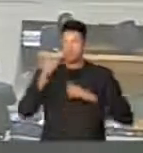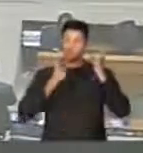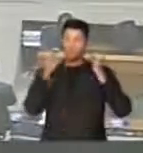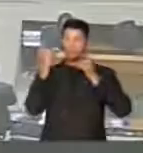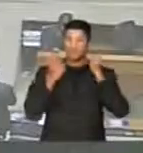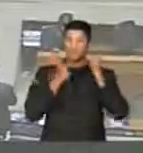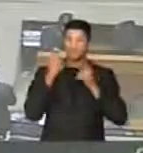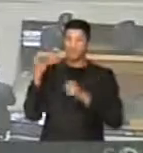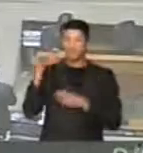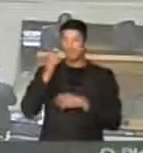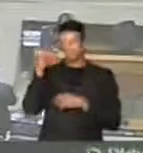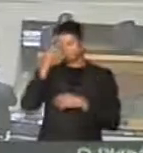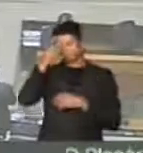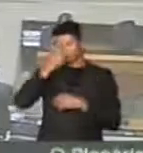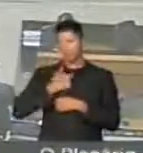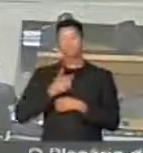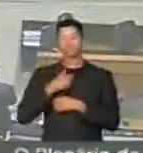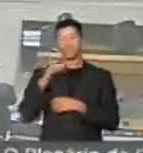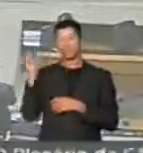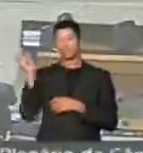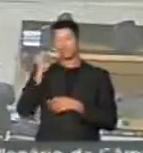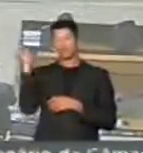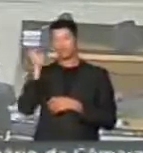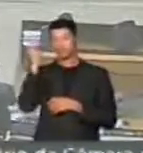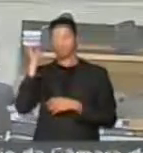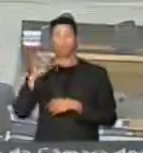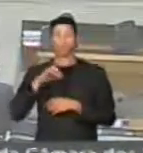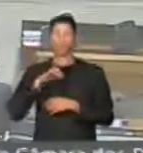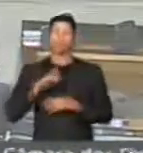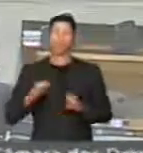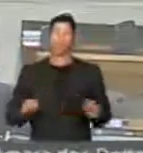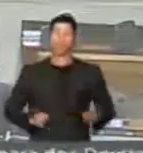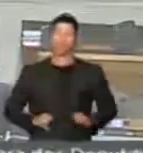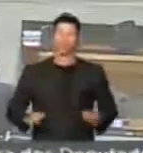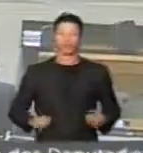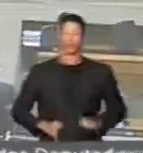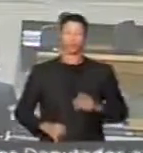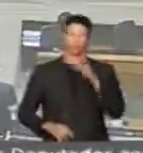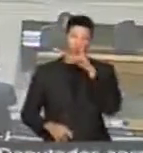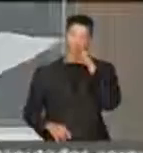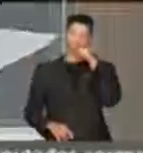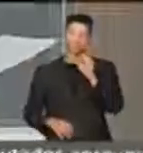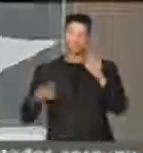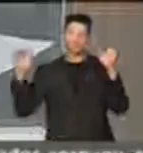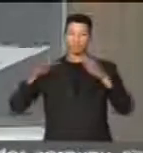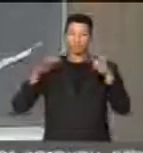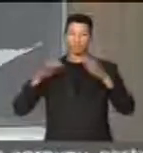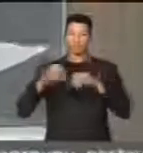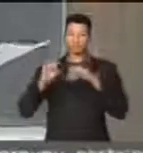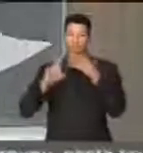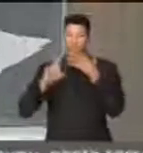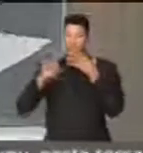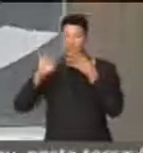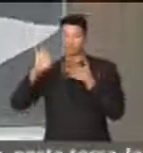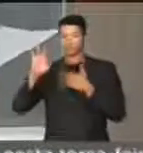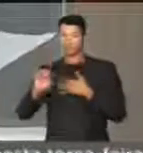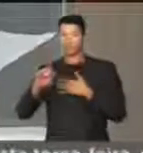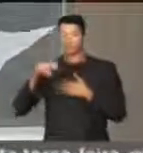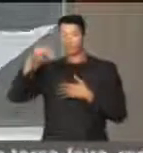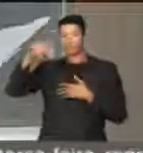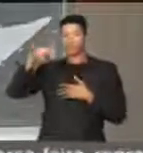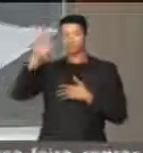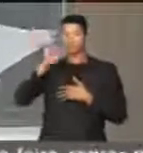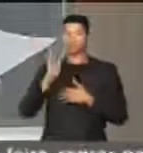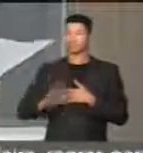como gaúchos com o nosso estado do Rio Grande do Sul, que sofre com as fortes chuvas, enquanto que o Sudeste, o Centro-Oeste e o